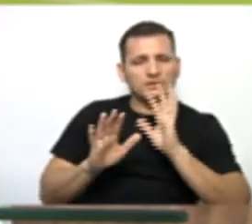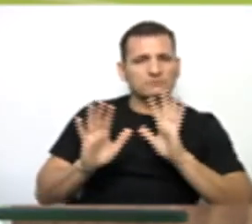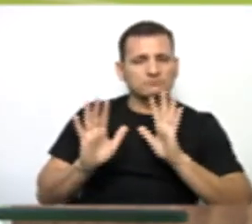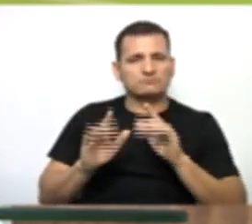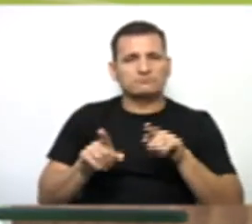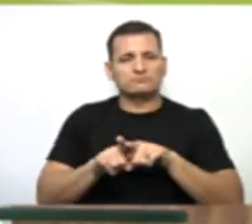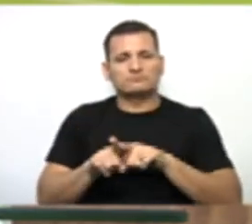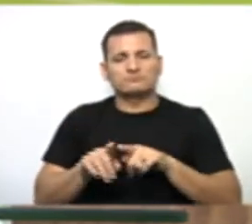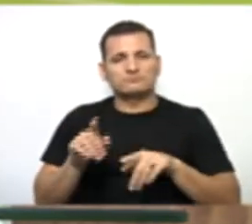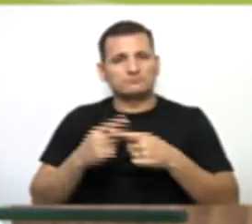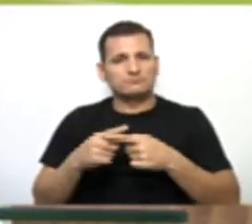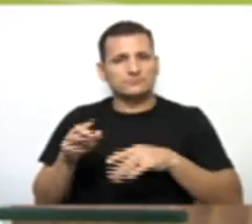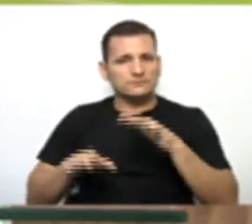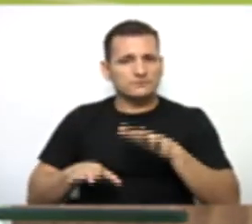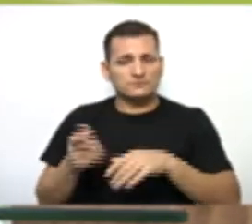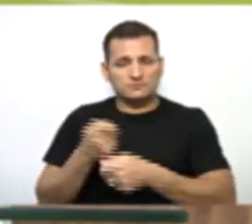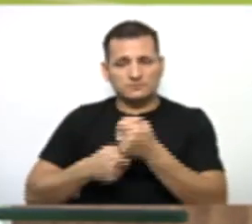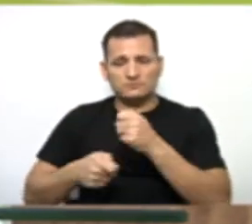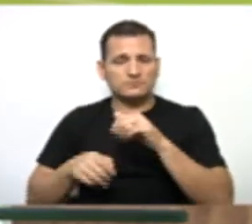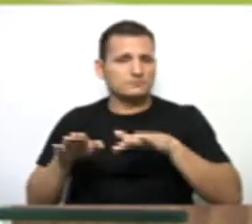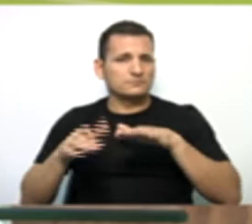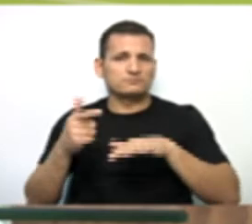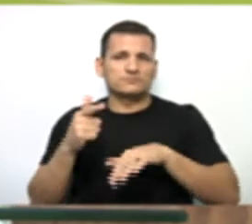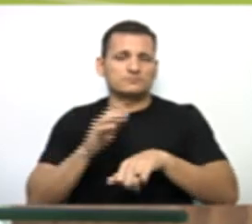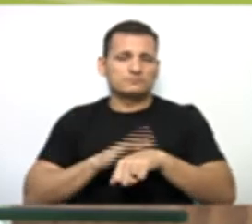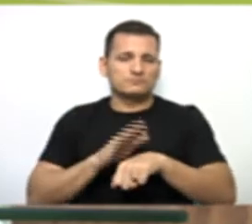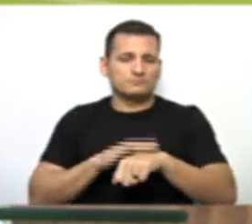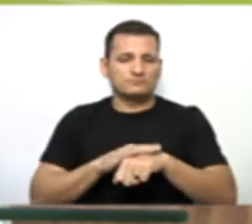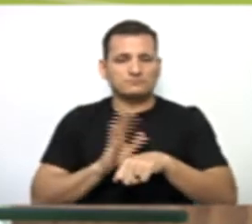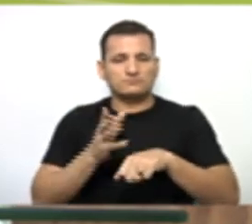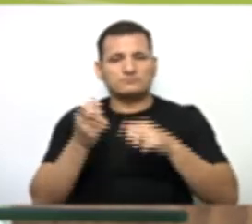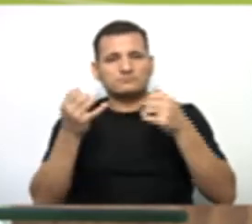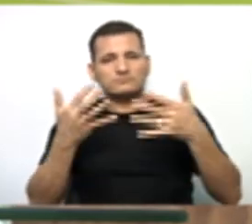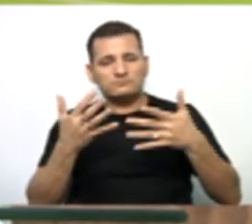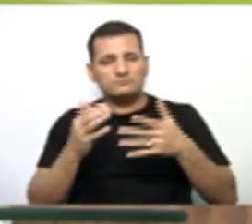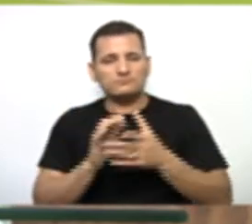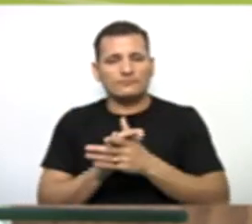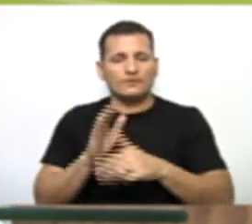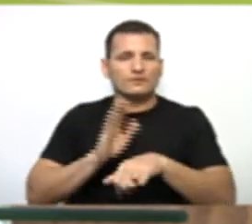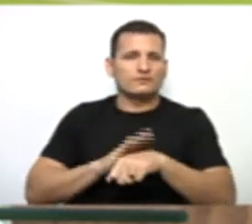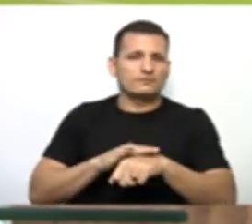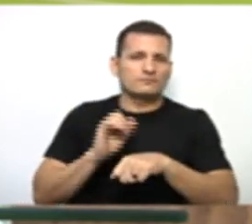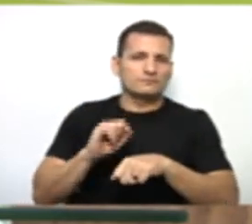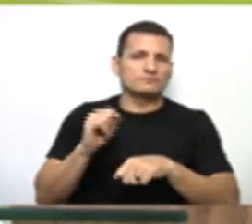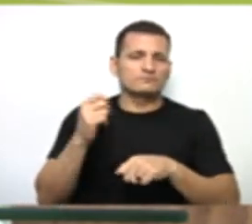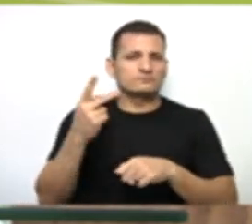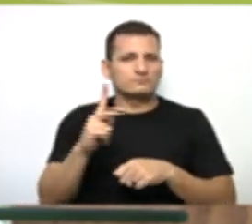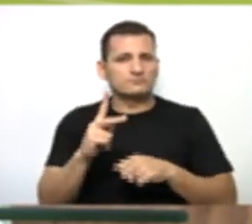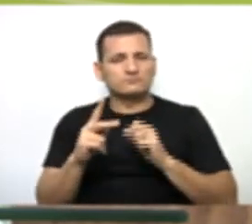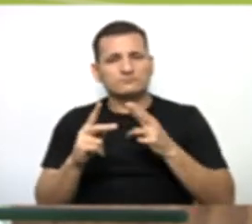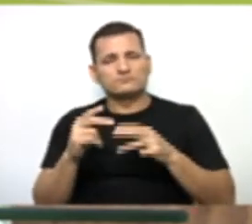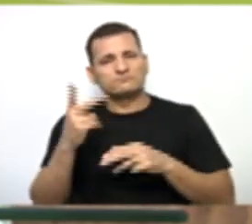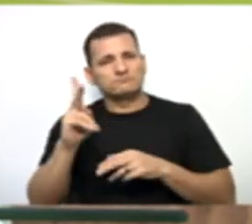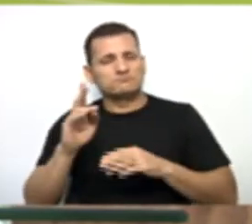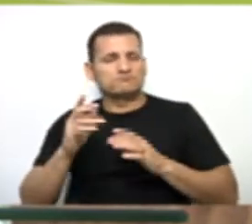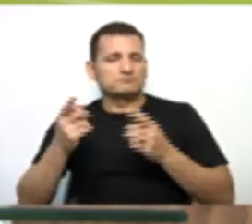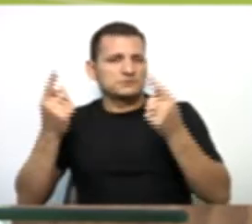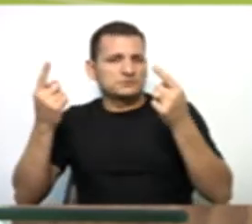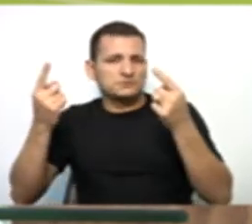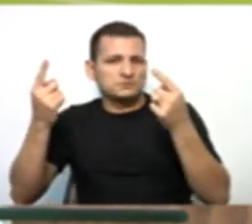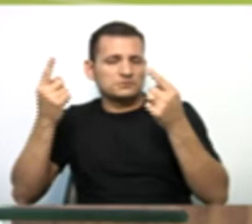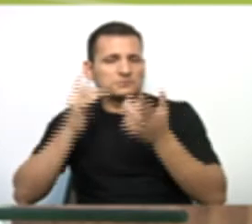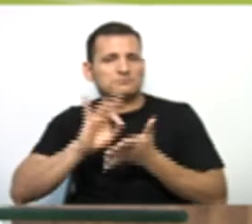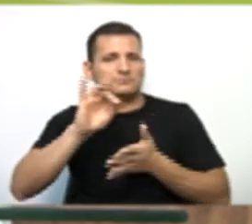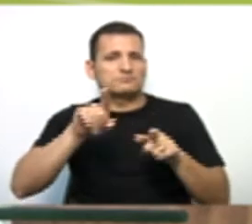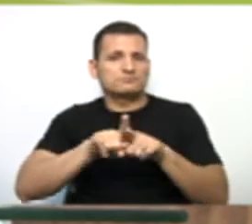Porque às vezes na negociação você não vai ter muito tempo. A gente frisou que o tempo pode ser seu parceiro como pode ser seu inimigo. E nesse momento,